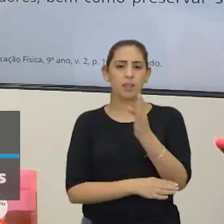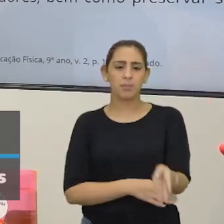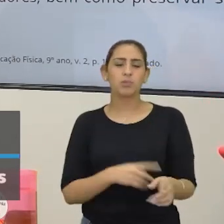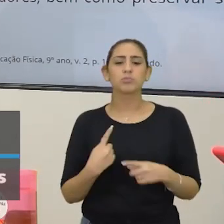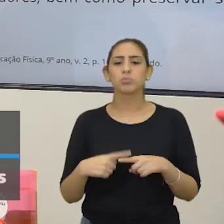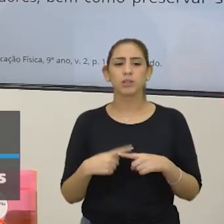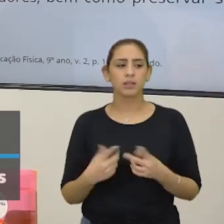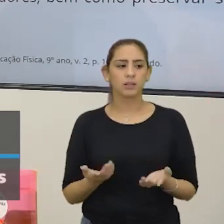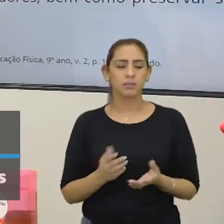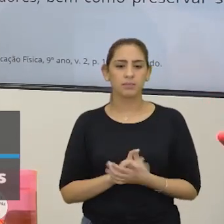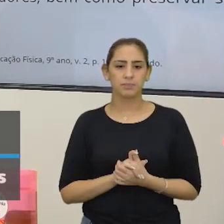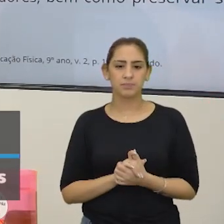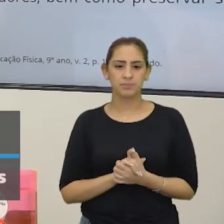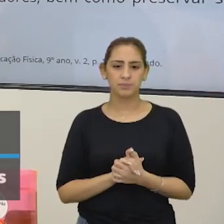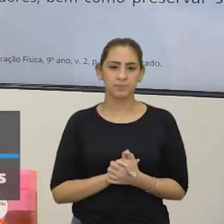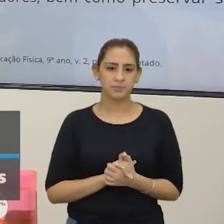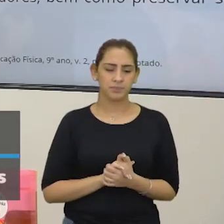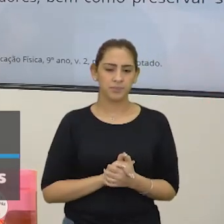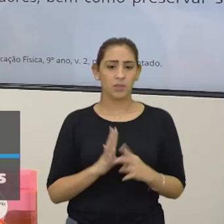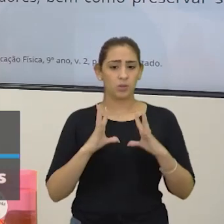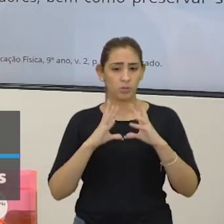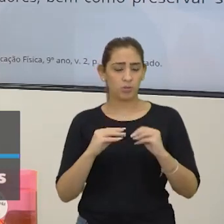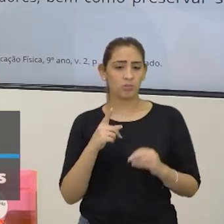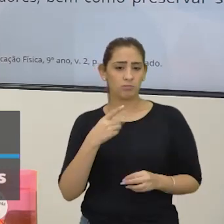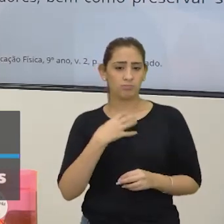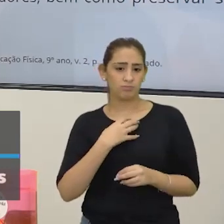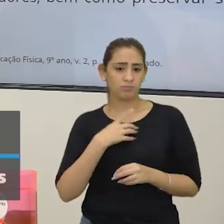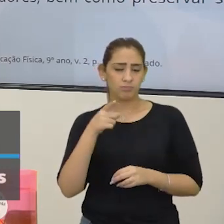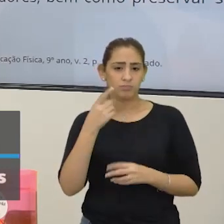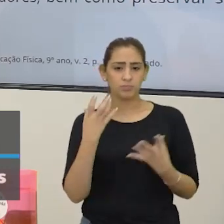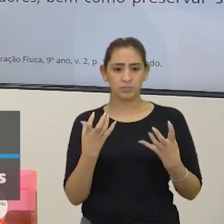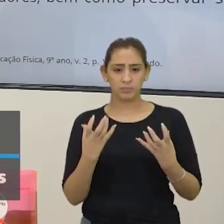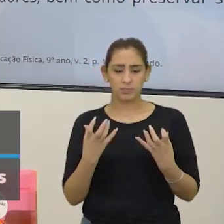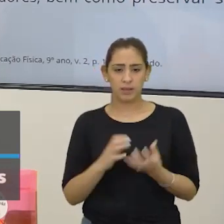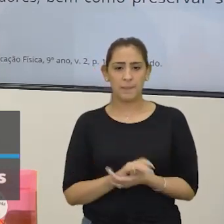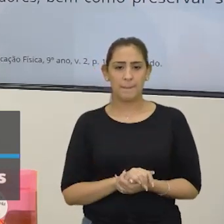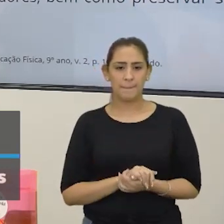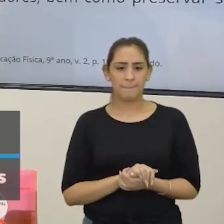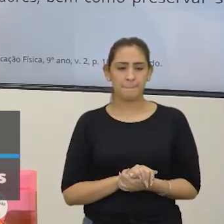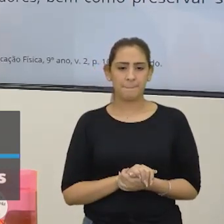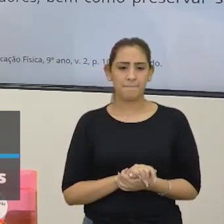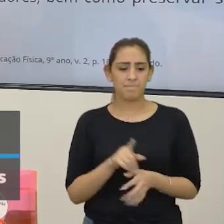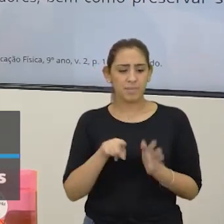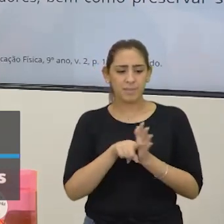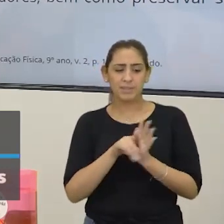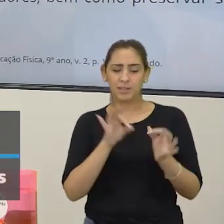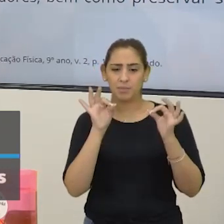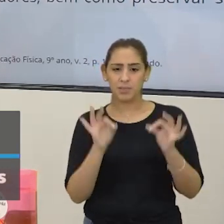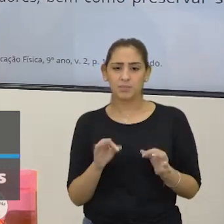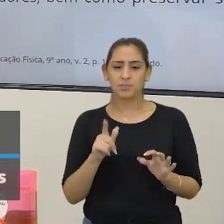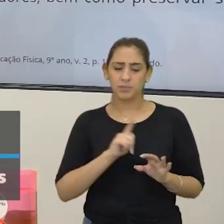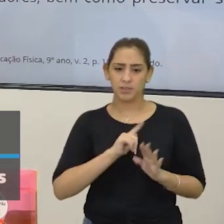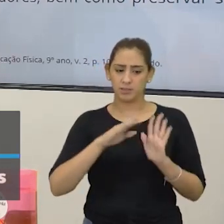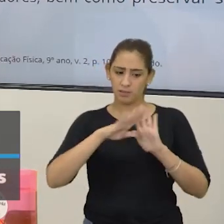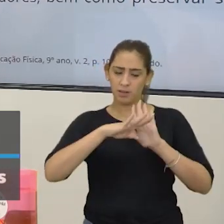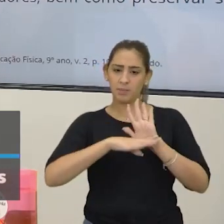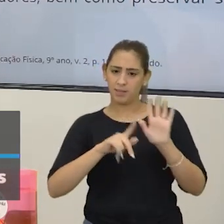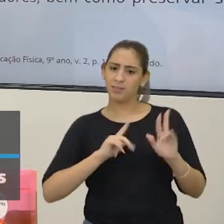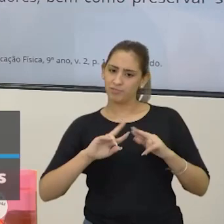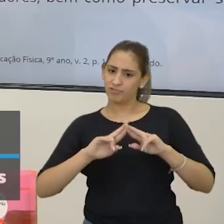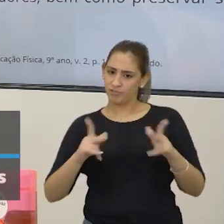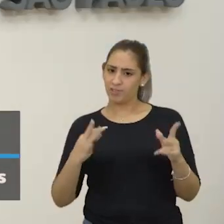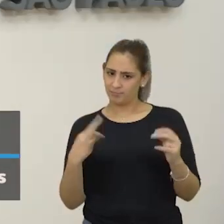tá, gente? Então, é tudo questão de vocês abordarem, irem atrás, pesquisarem mesmo, mas a gente já vê aí nessa tabela que tem uma